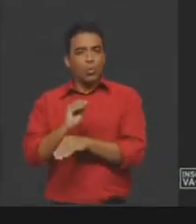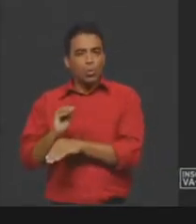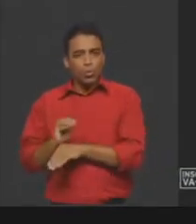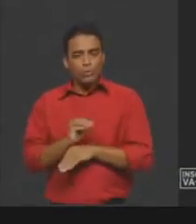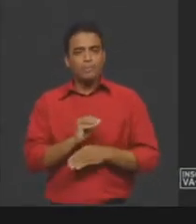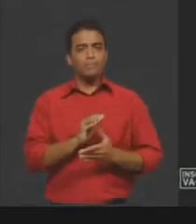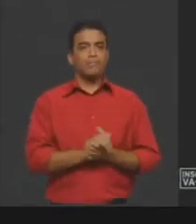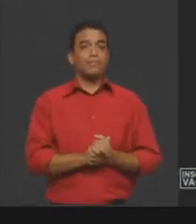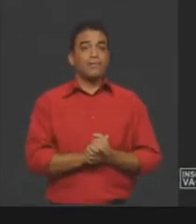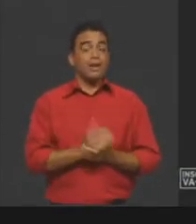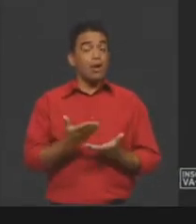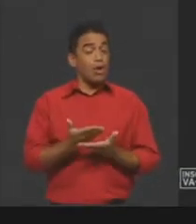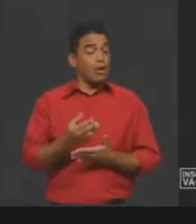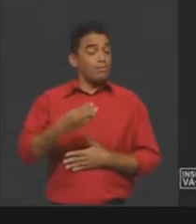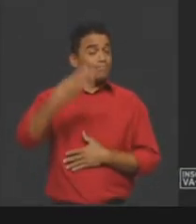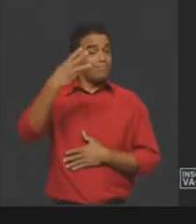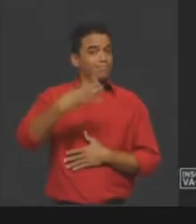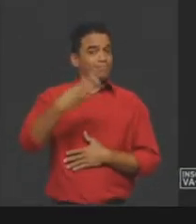esse terceiro ponto.